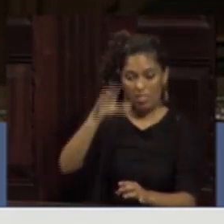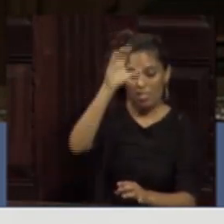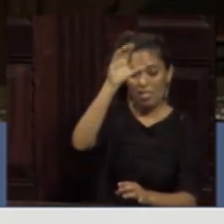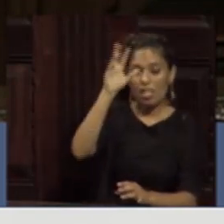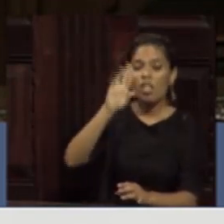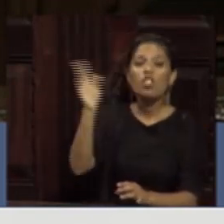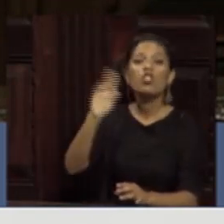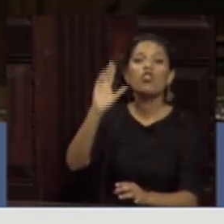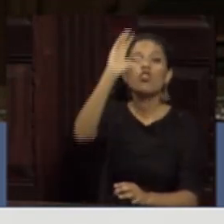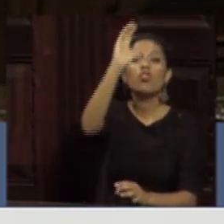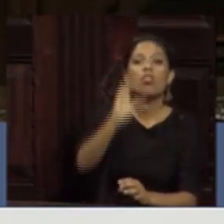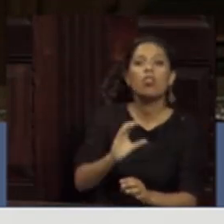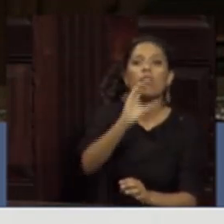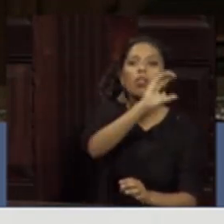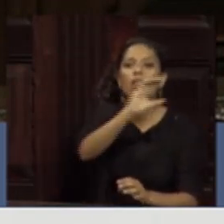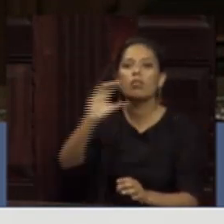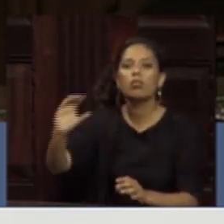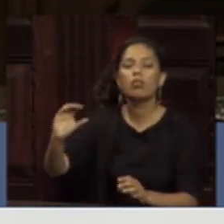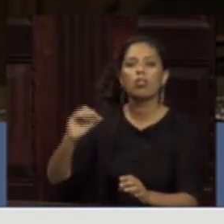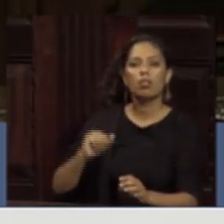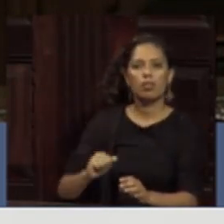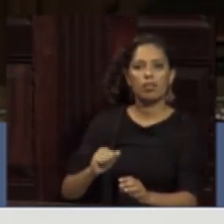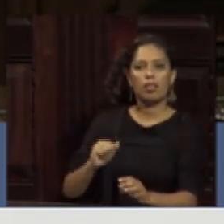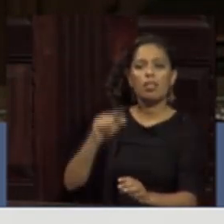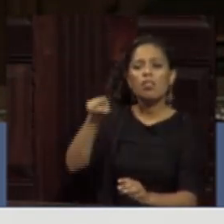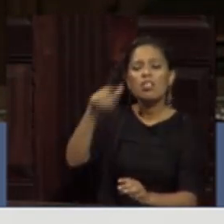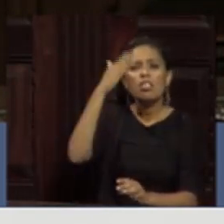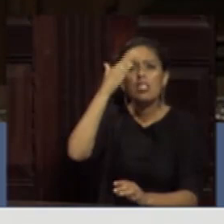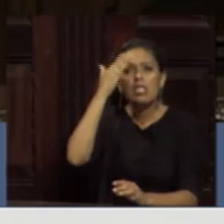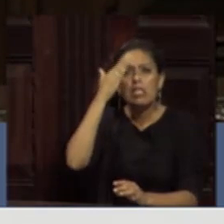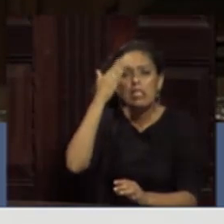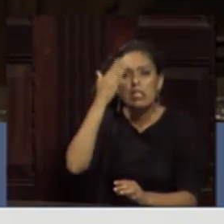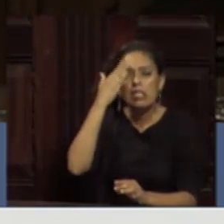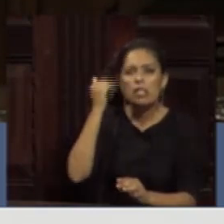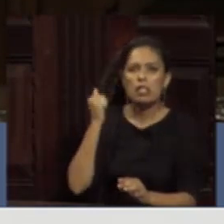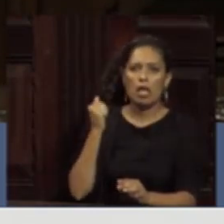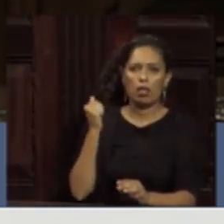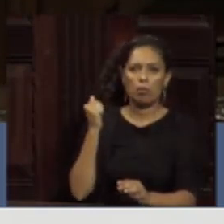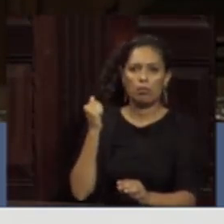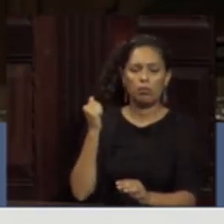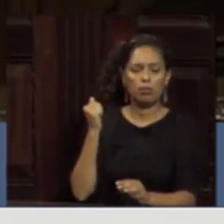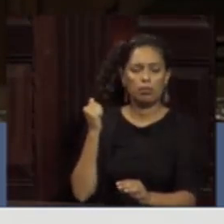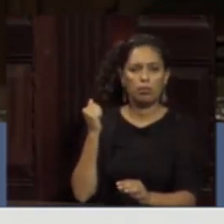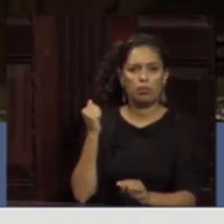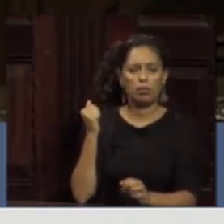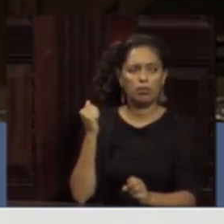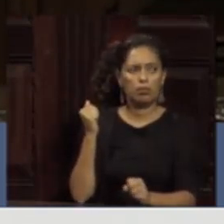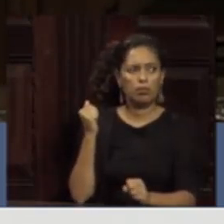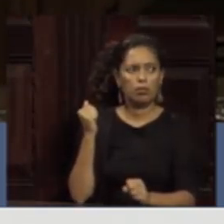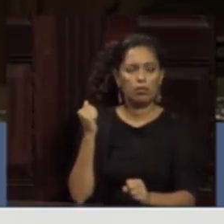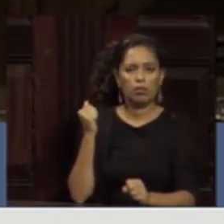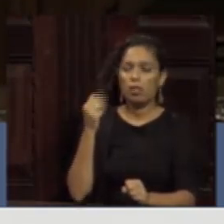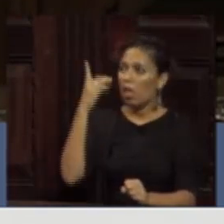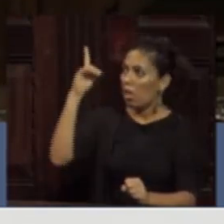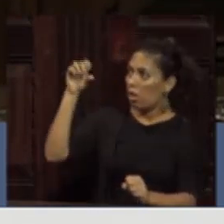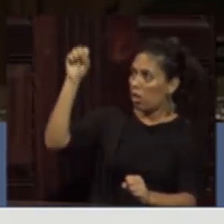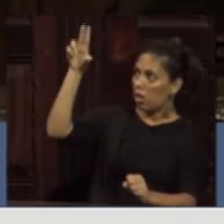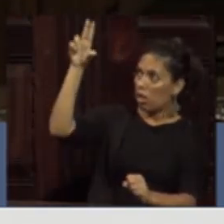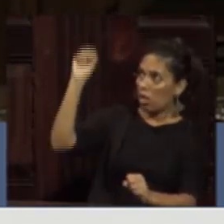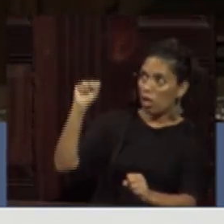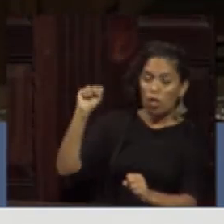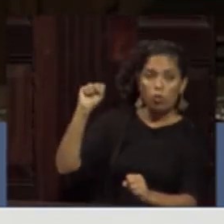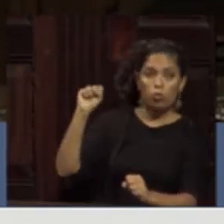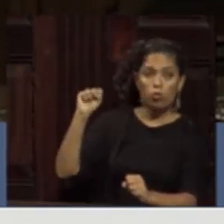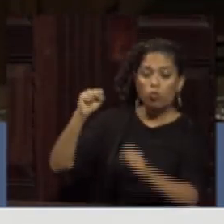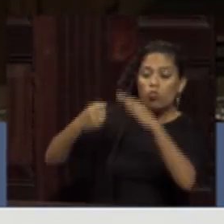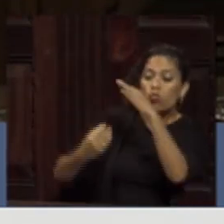e aprendeu e reconhece e assim vive que Deus nos